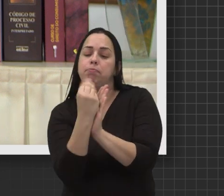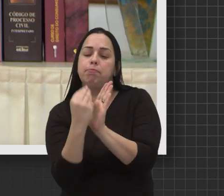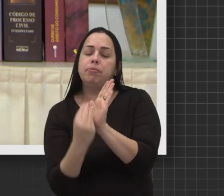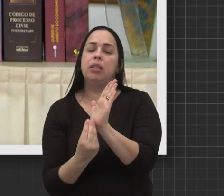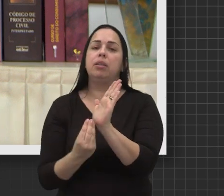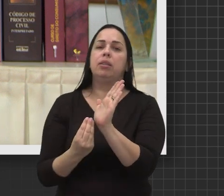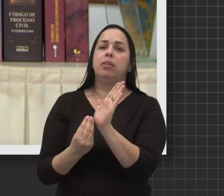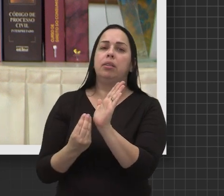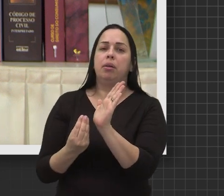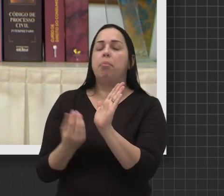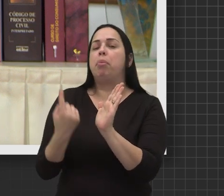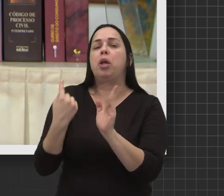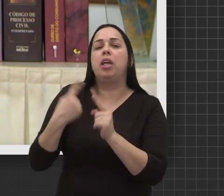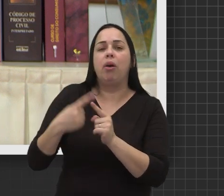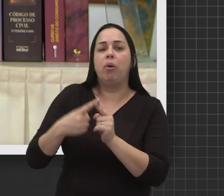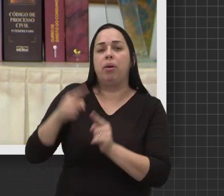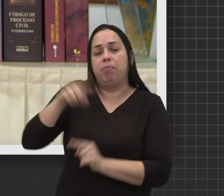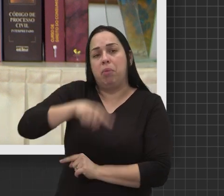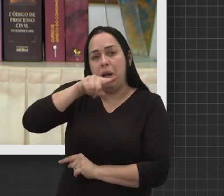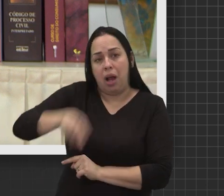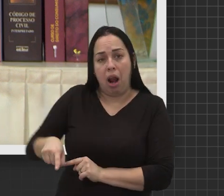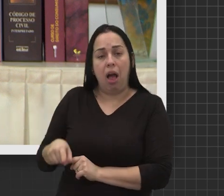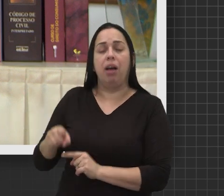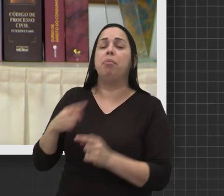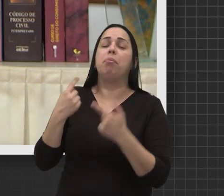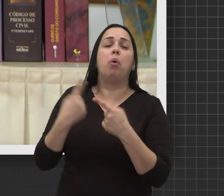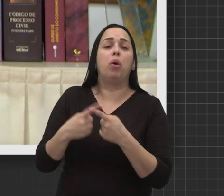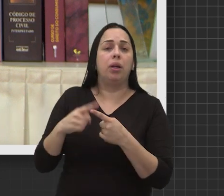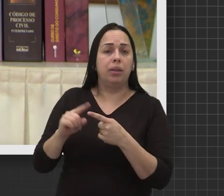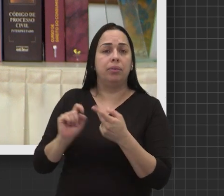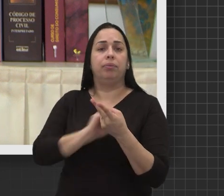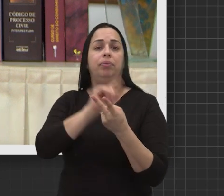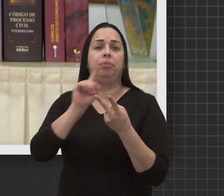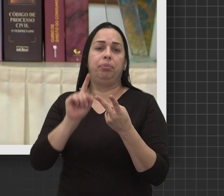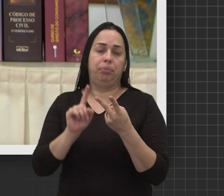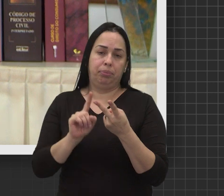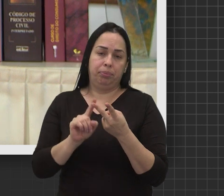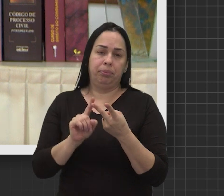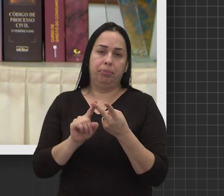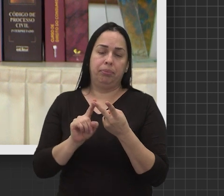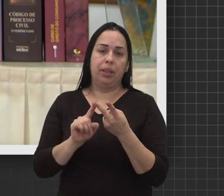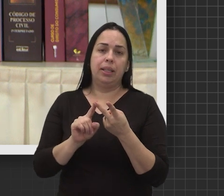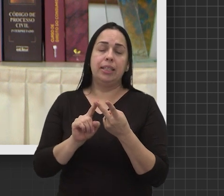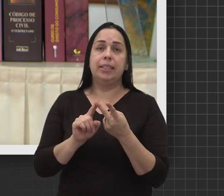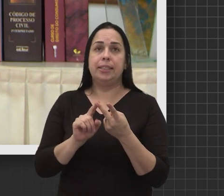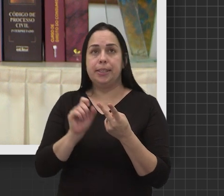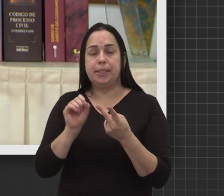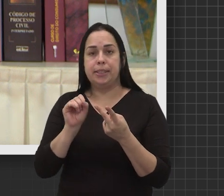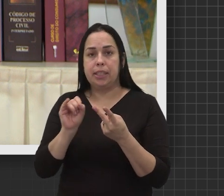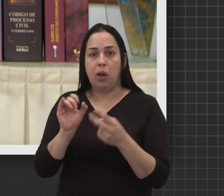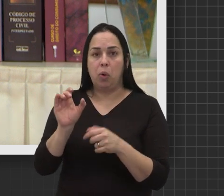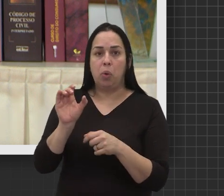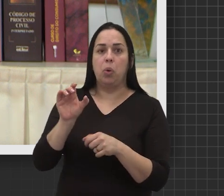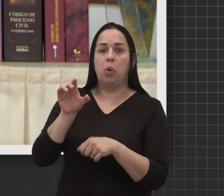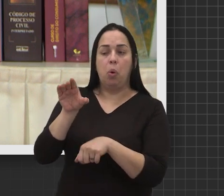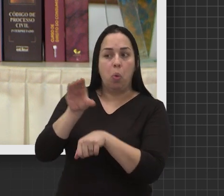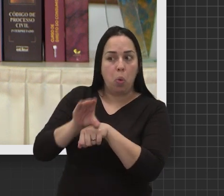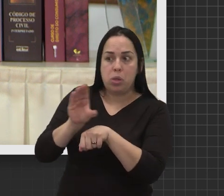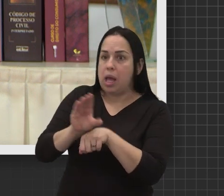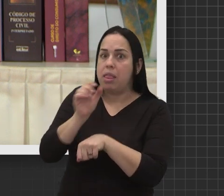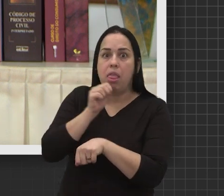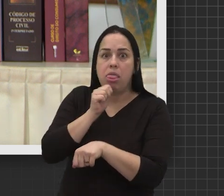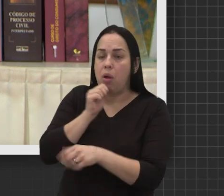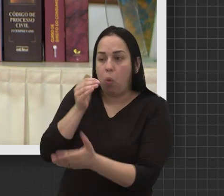enfim, as razões pelas quais eu não vou dar continuidade no curso, entendeu? E se o curso não tiver